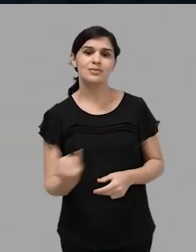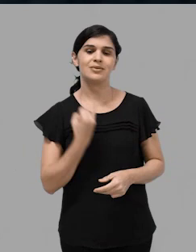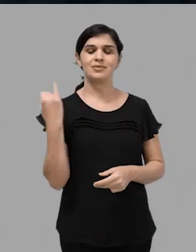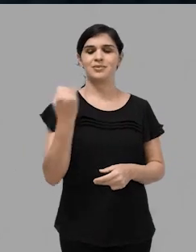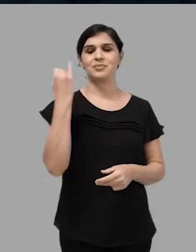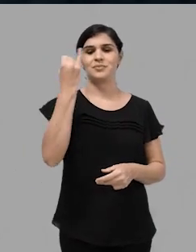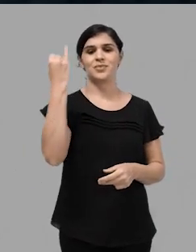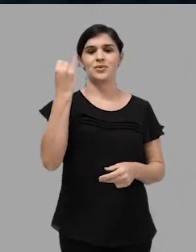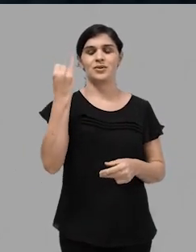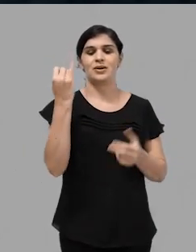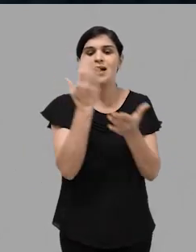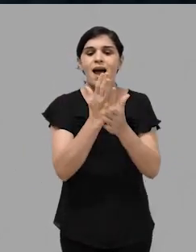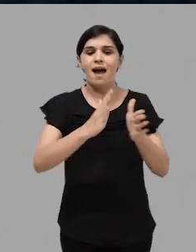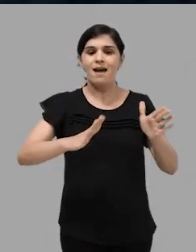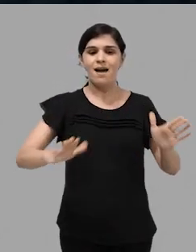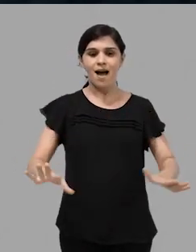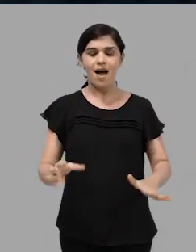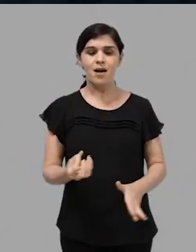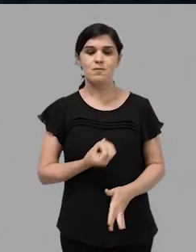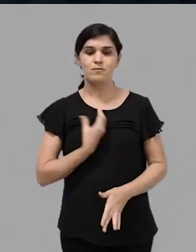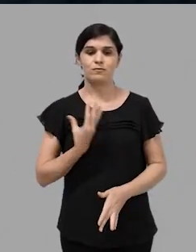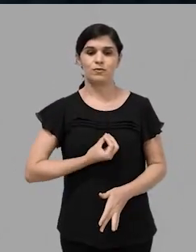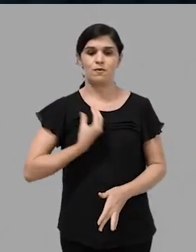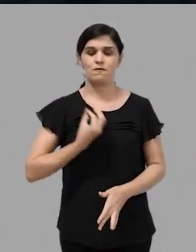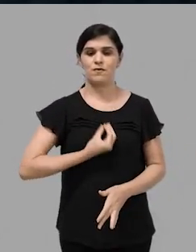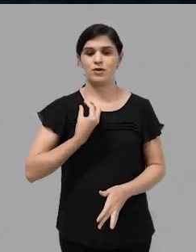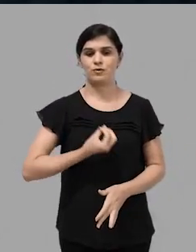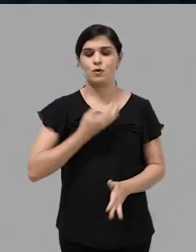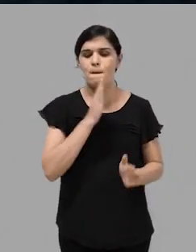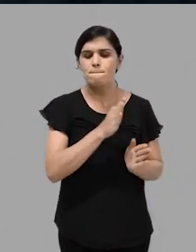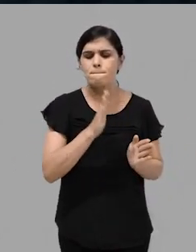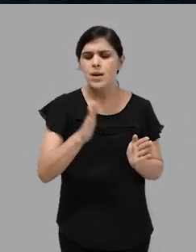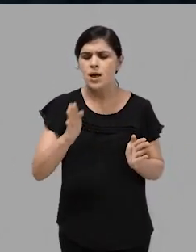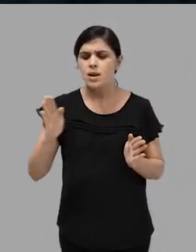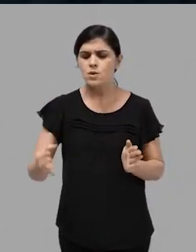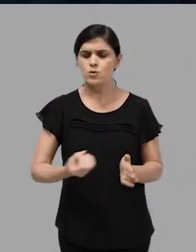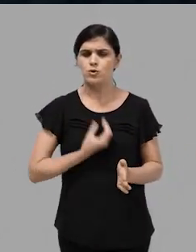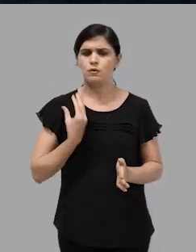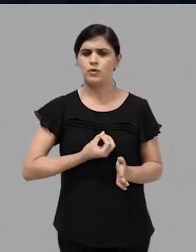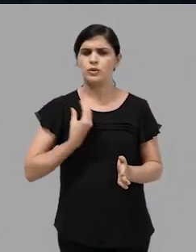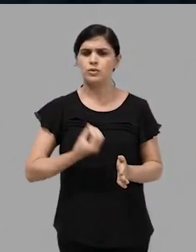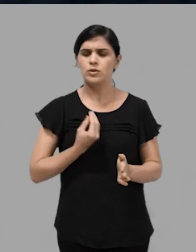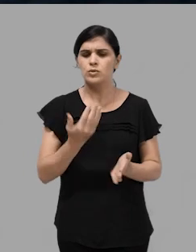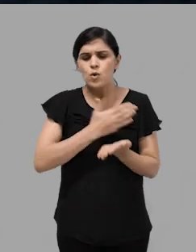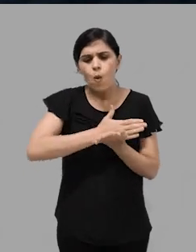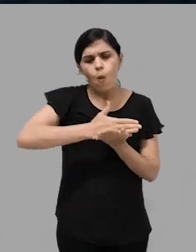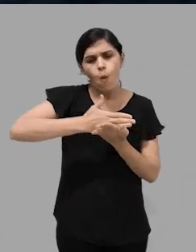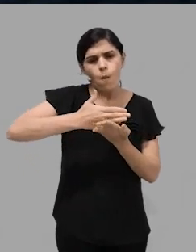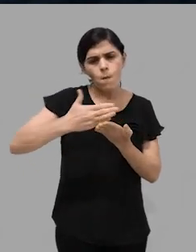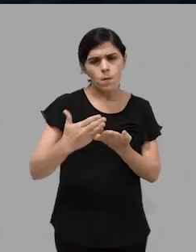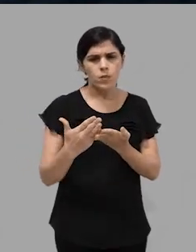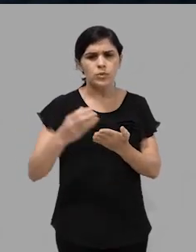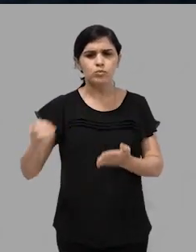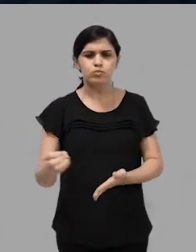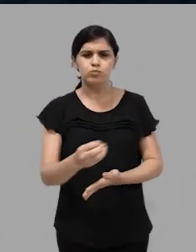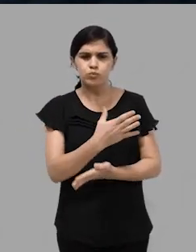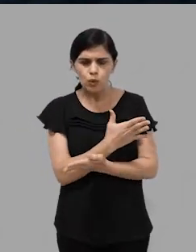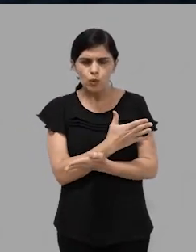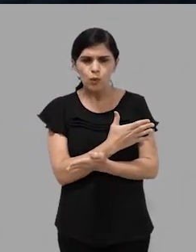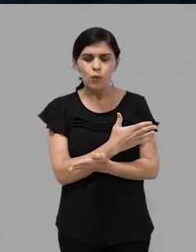acaba o trovadorismo. Ele entra em declínio. E aí vai começar um outro movimento literário, certo?